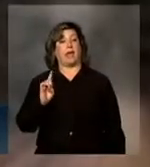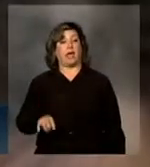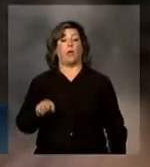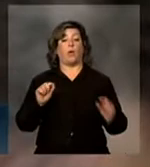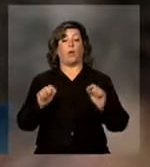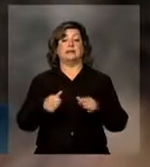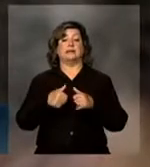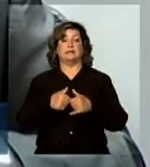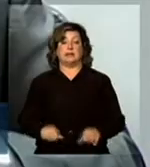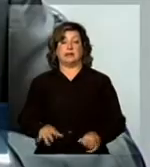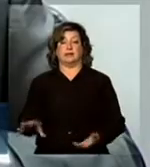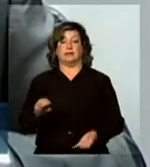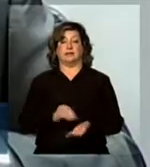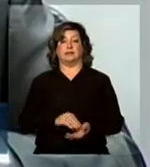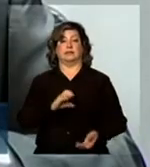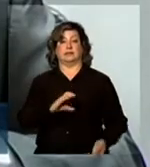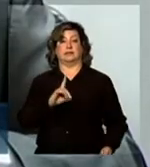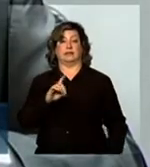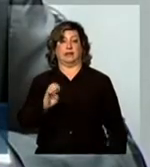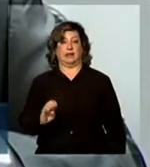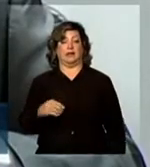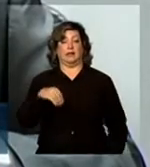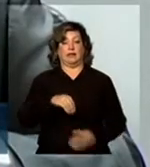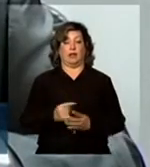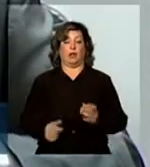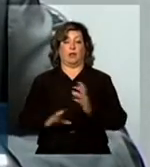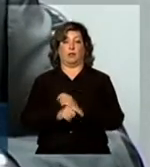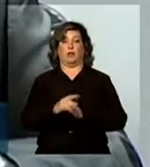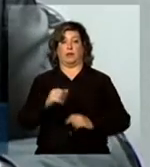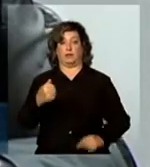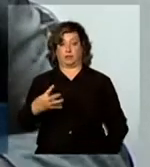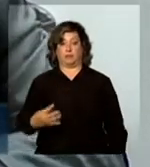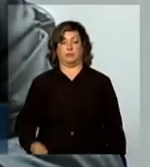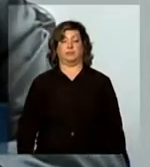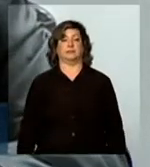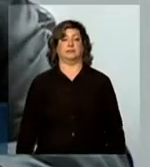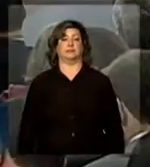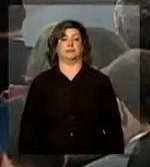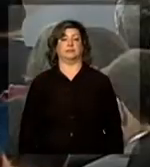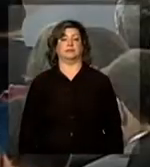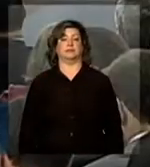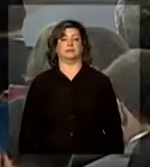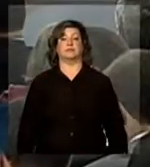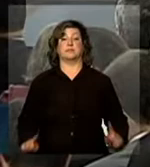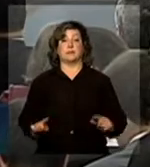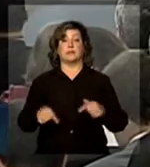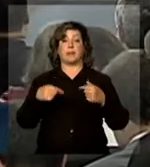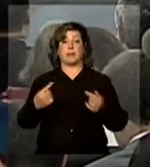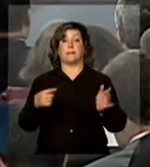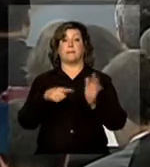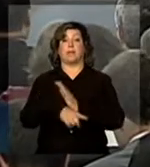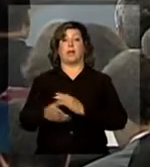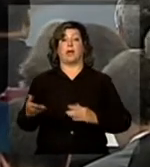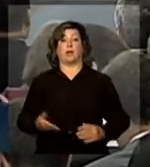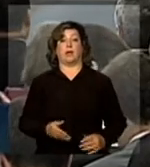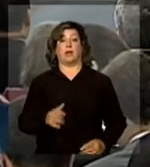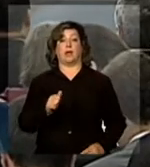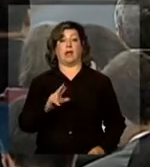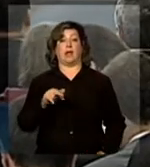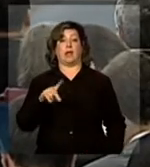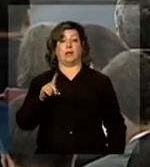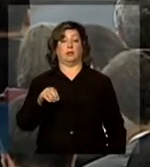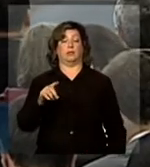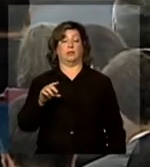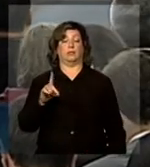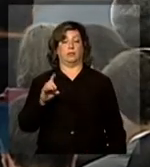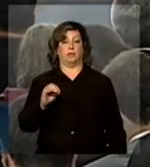a dotação da CDE no orçamento de 2014. Vamos... Próxima pergunta, Arnaldo Galvão, da